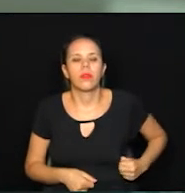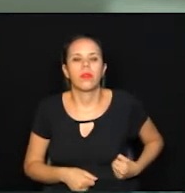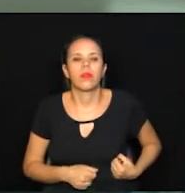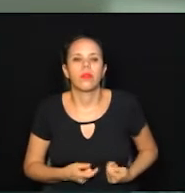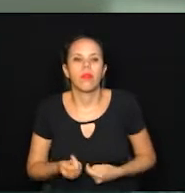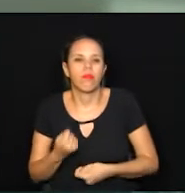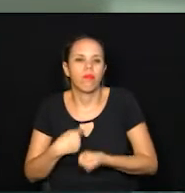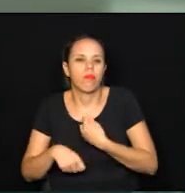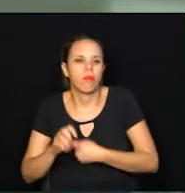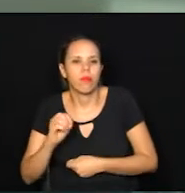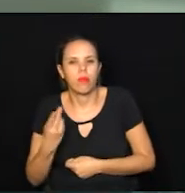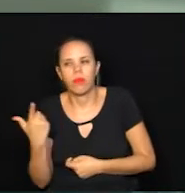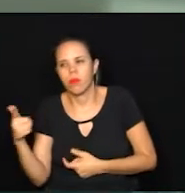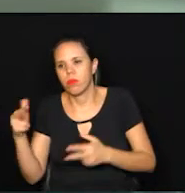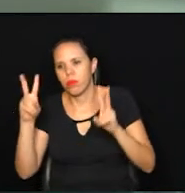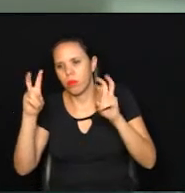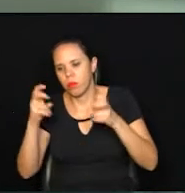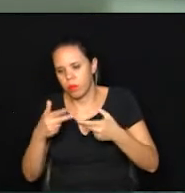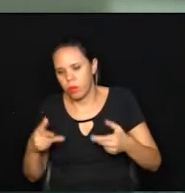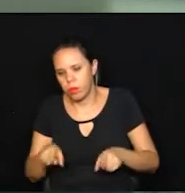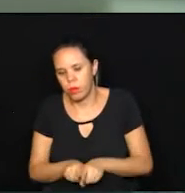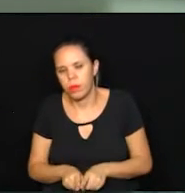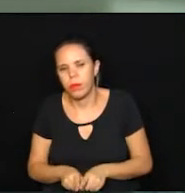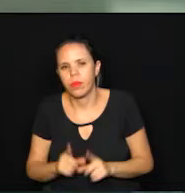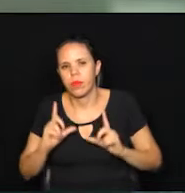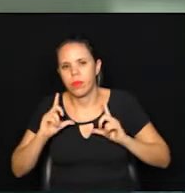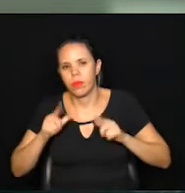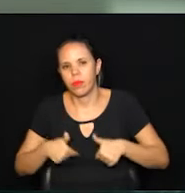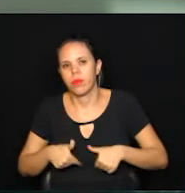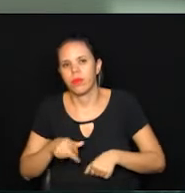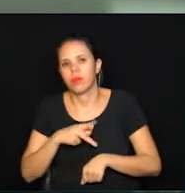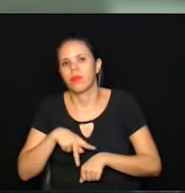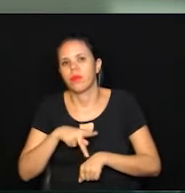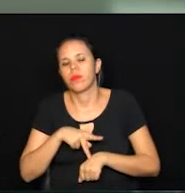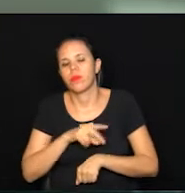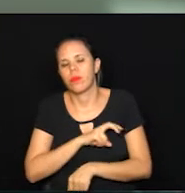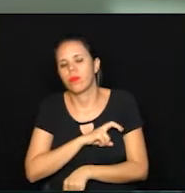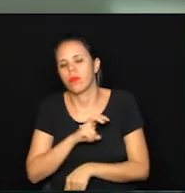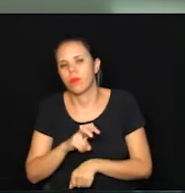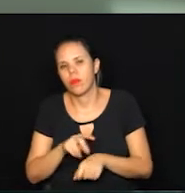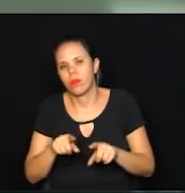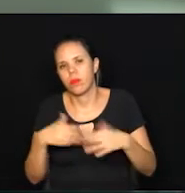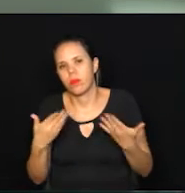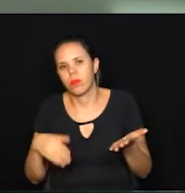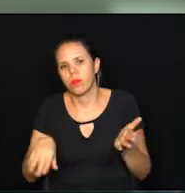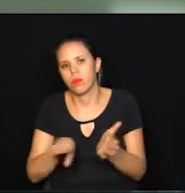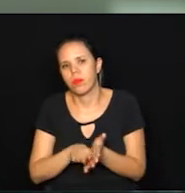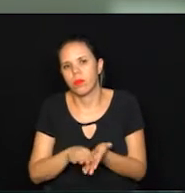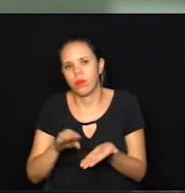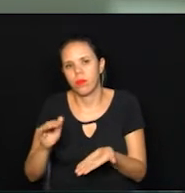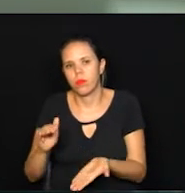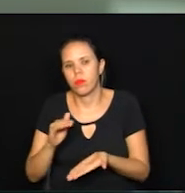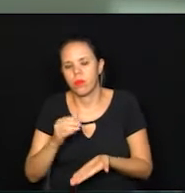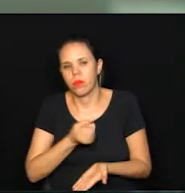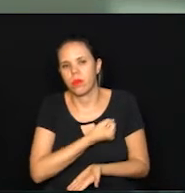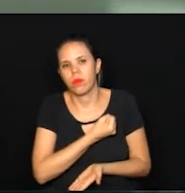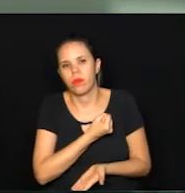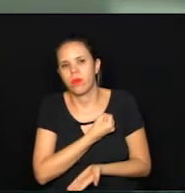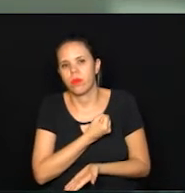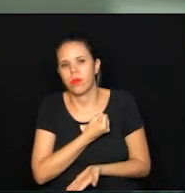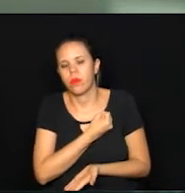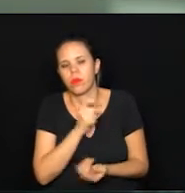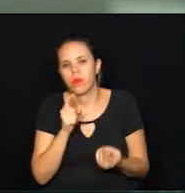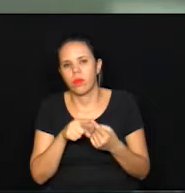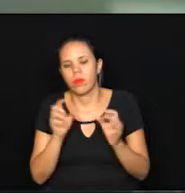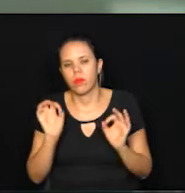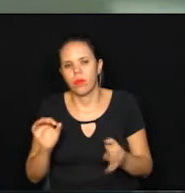negociar outros assuntos. Israel, por exemplo, falou que quando chegar ao seu número de ideal